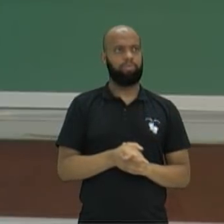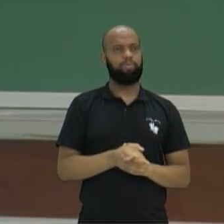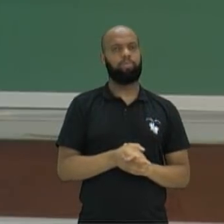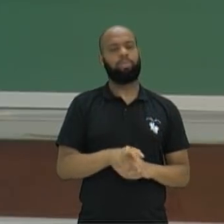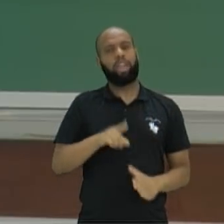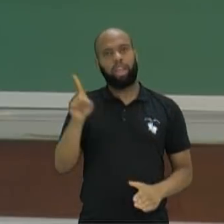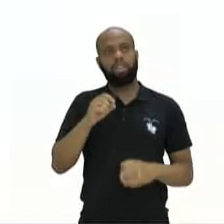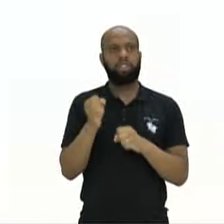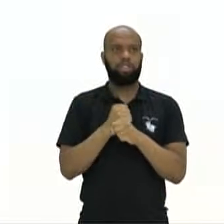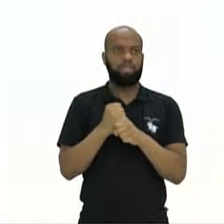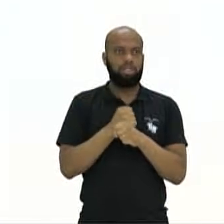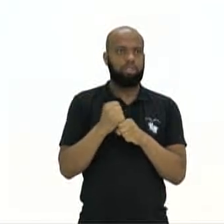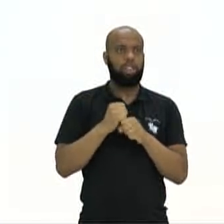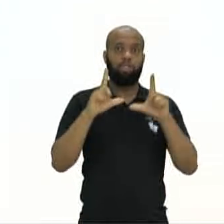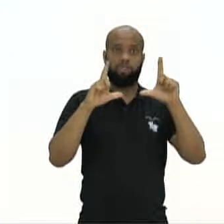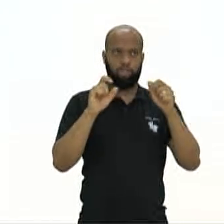mais,